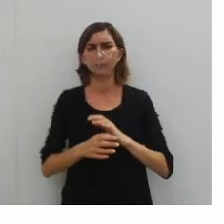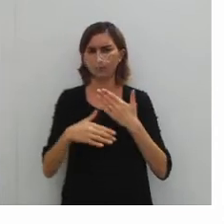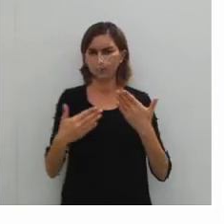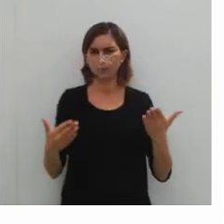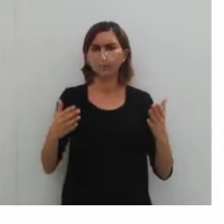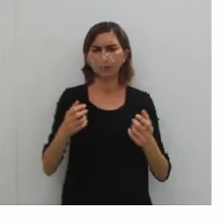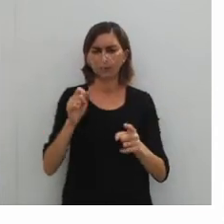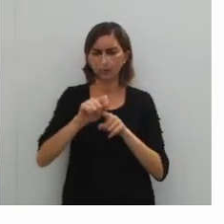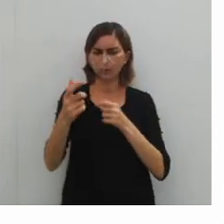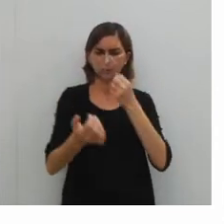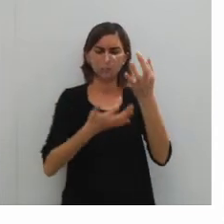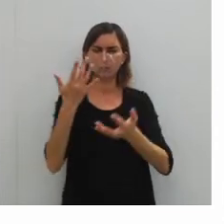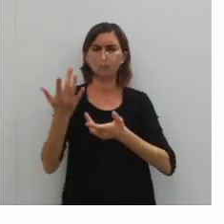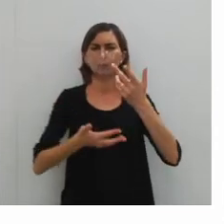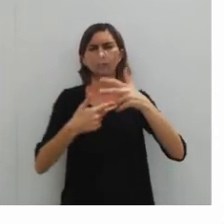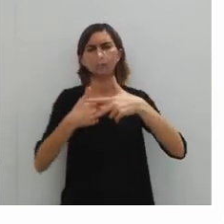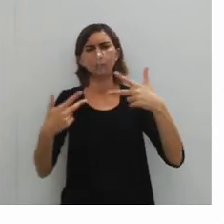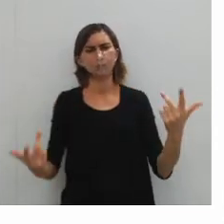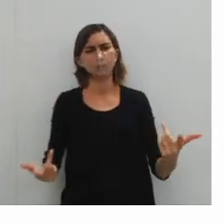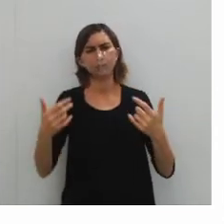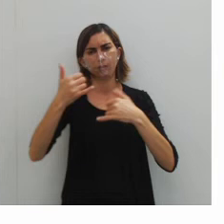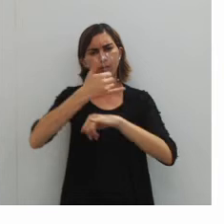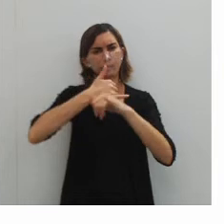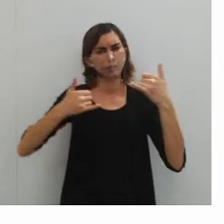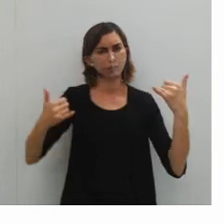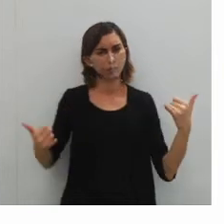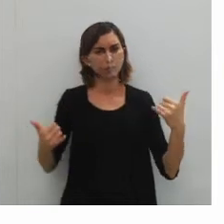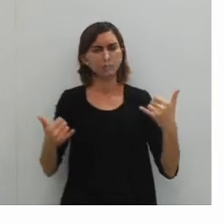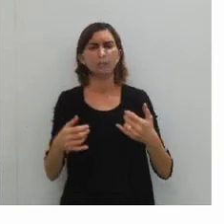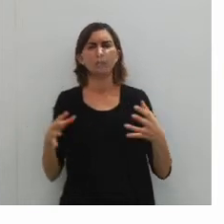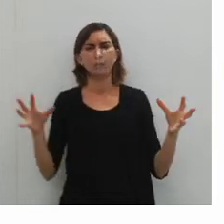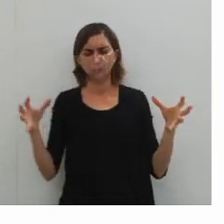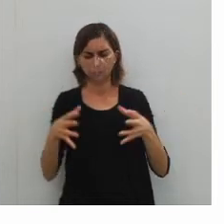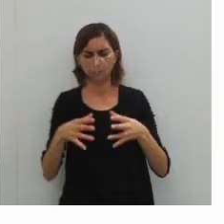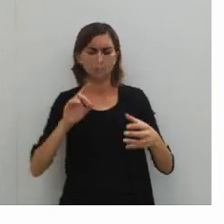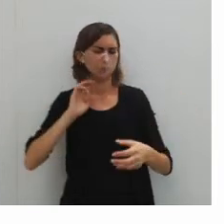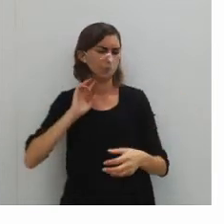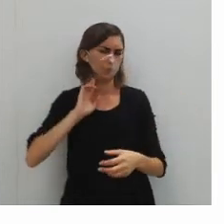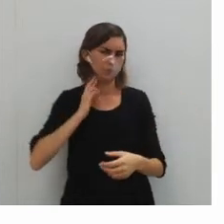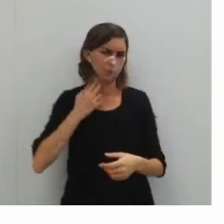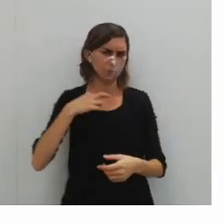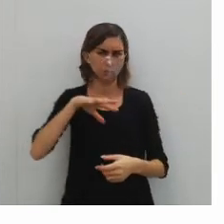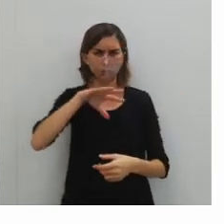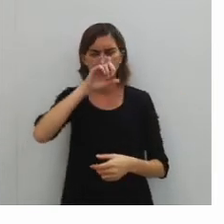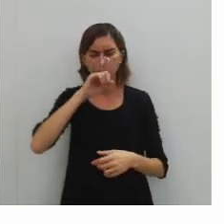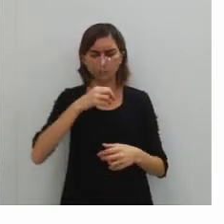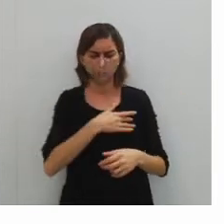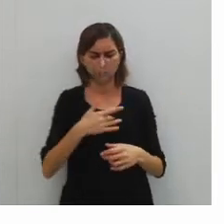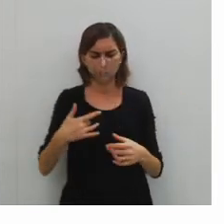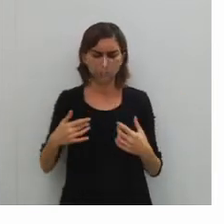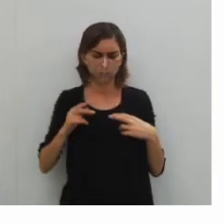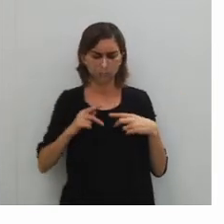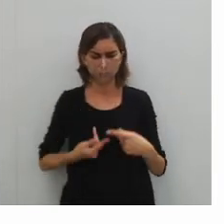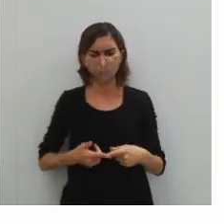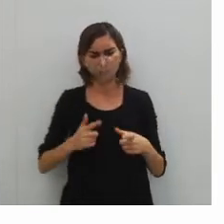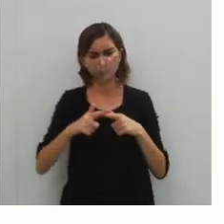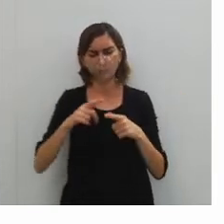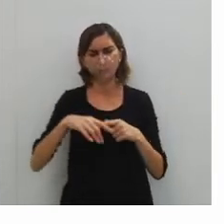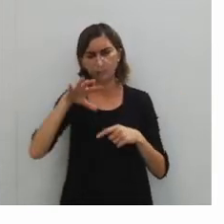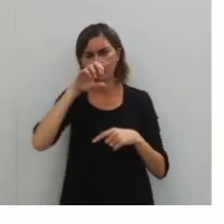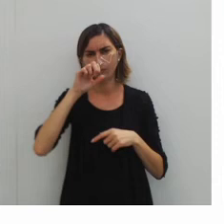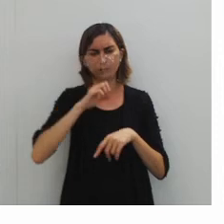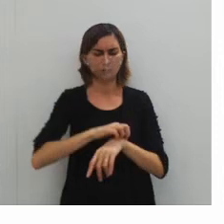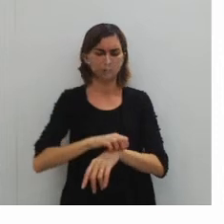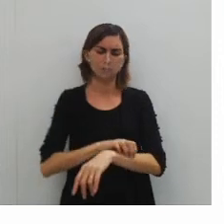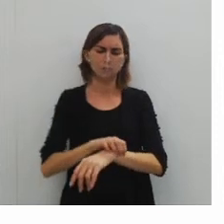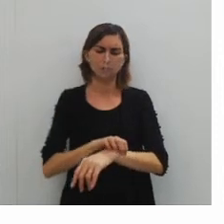a queima de combustíveis fósseis como energia. O ar poluído afeta a saúde humana, causando problemas respiratórios,